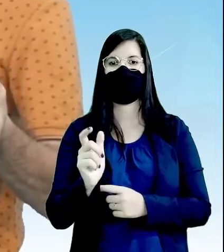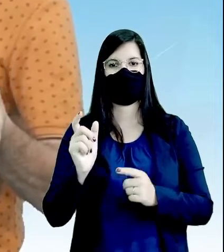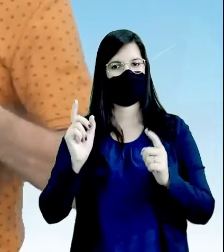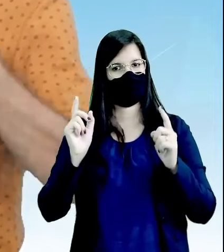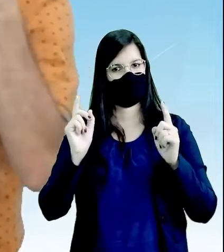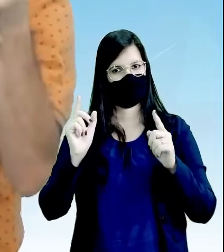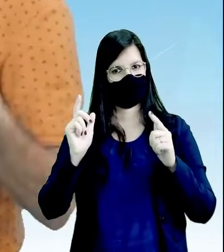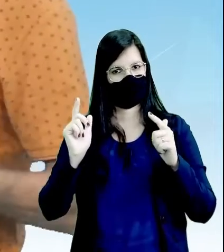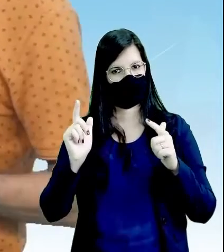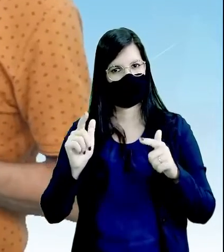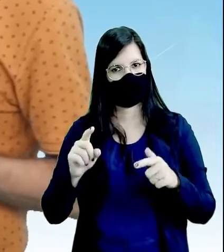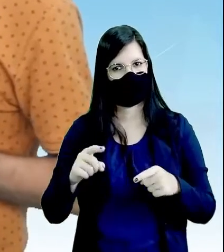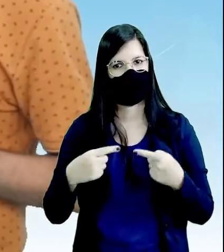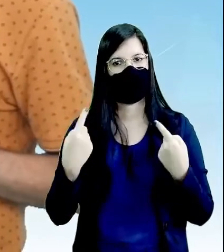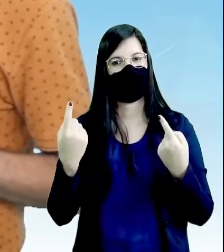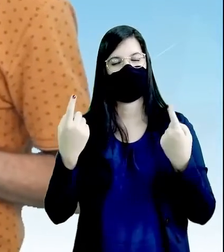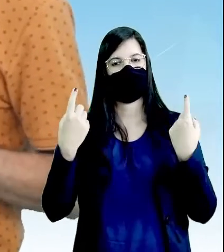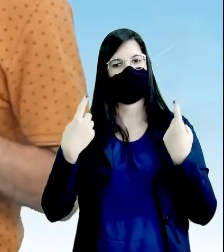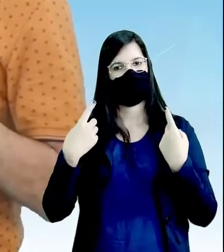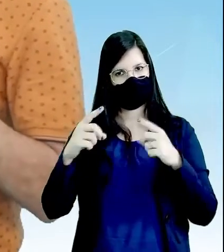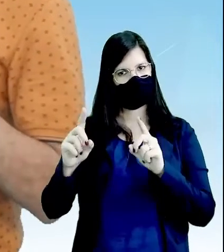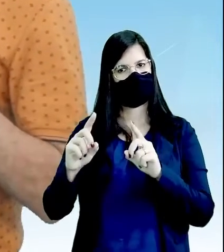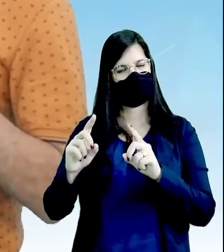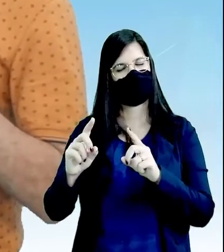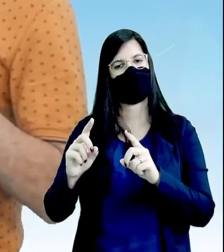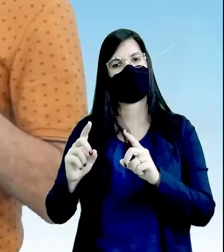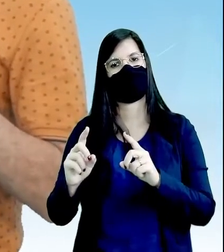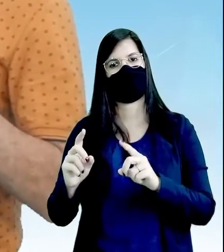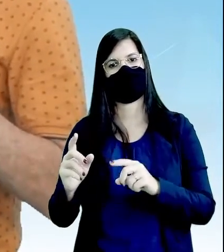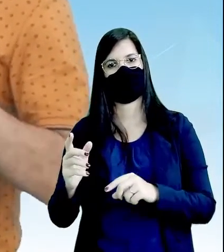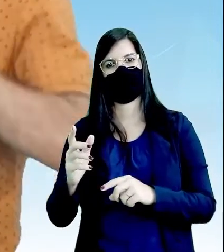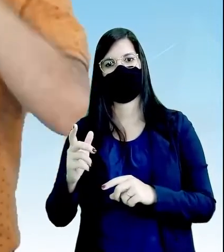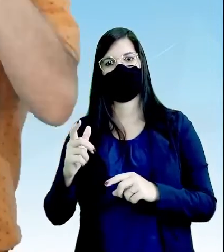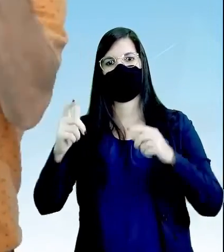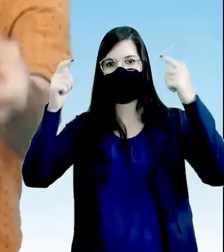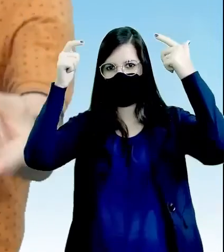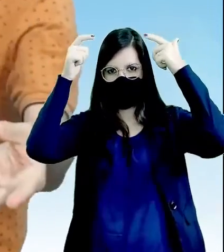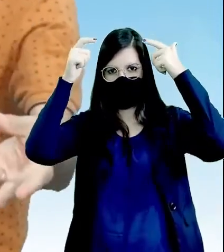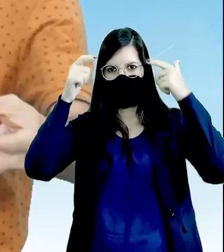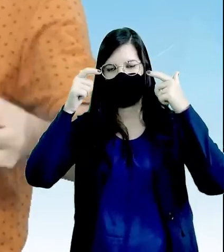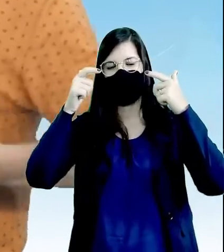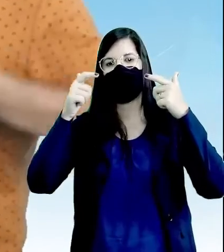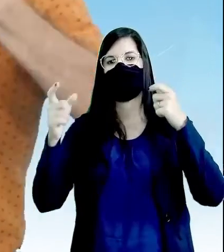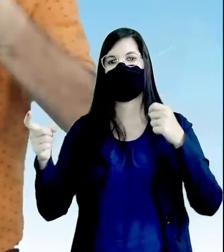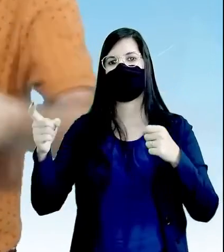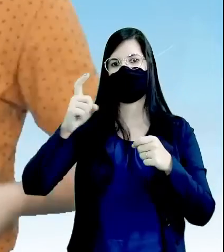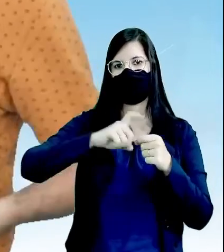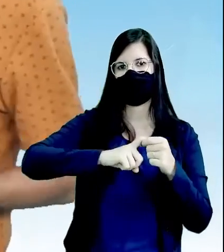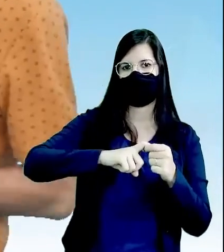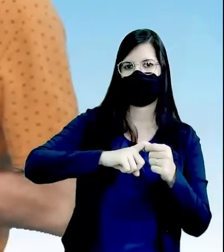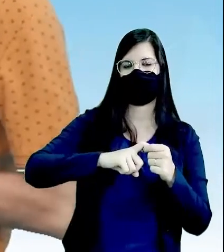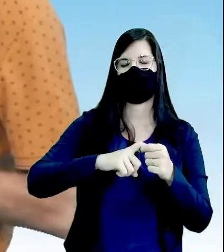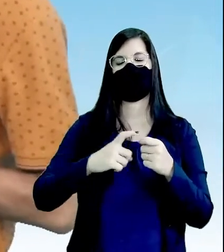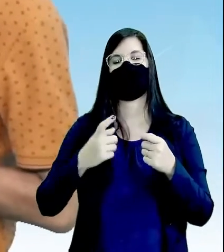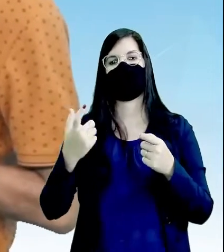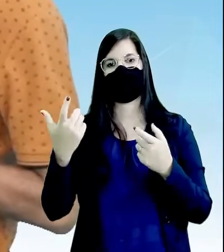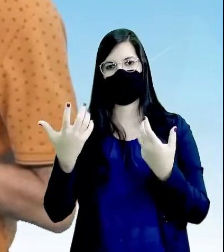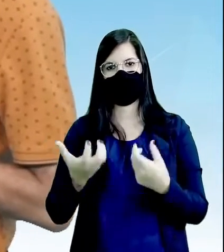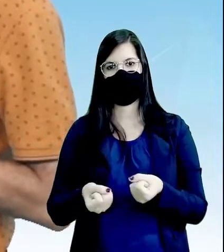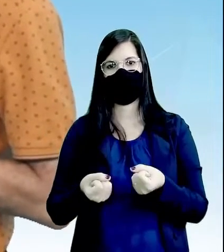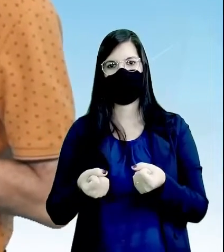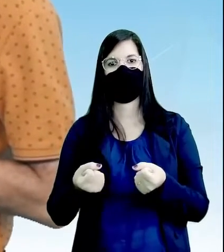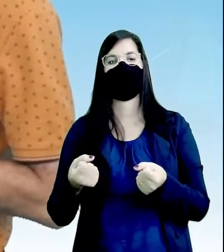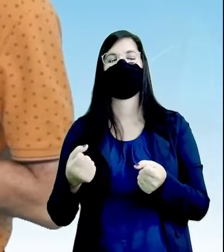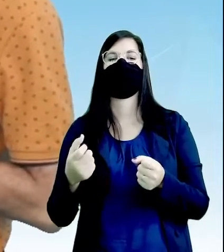Subversivo. né? Era um subversivo, porque, inclusive, ele volta a se envolver novamente com essas